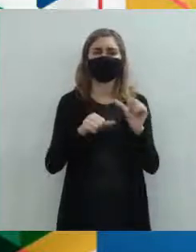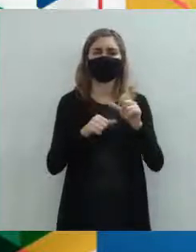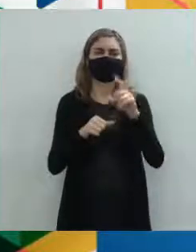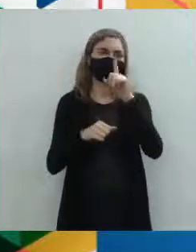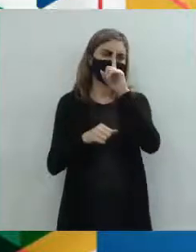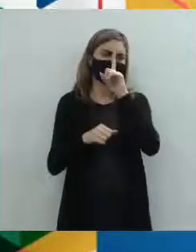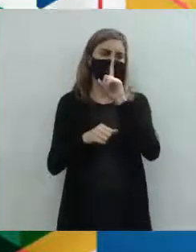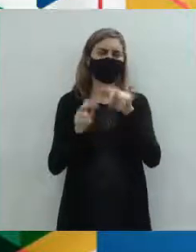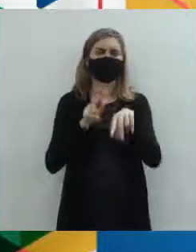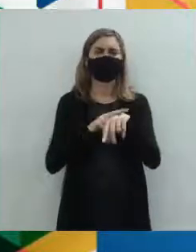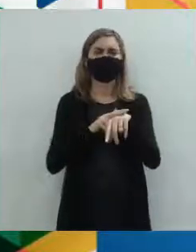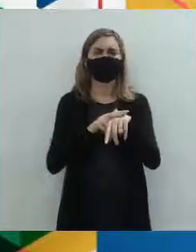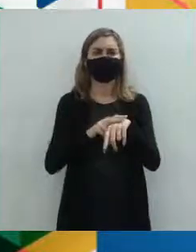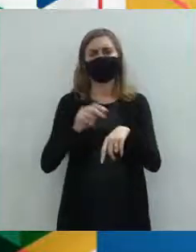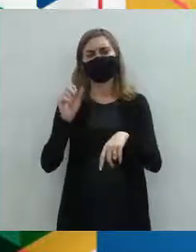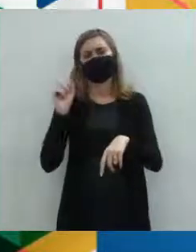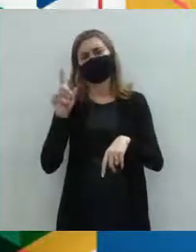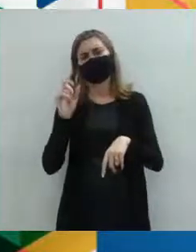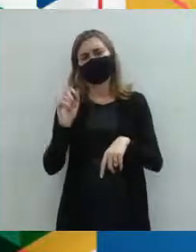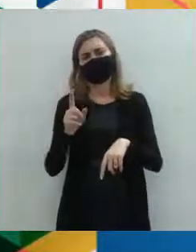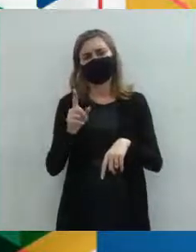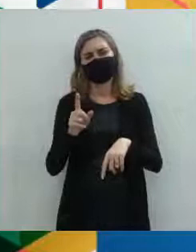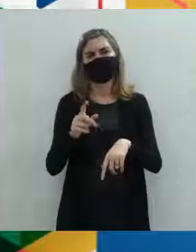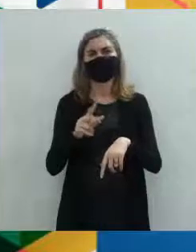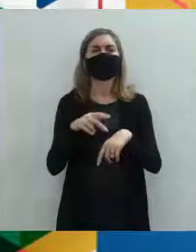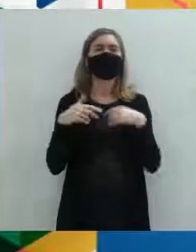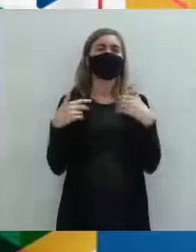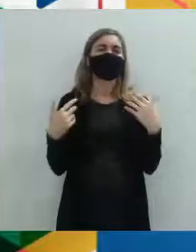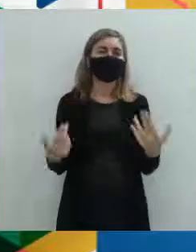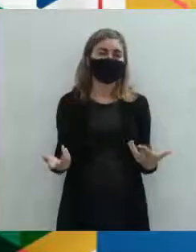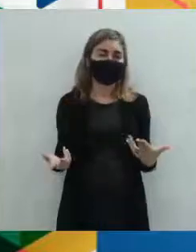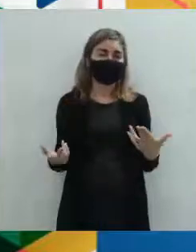amarelo, o verde com o azul, vai dar